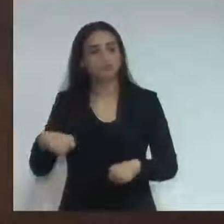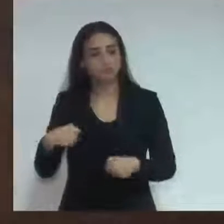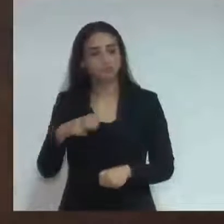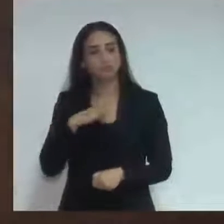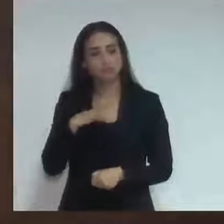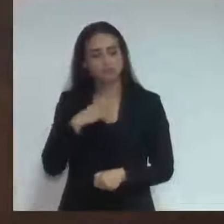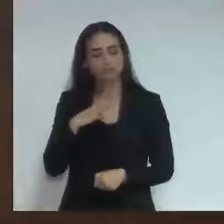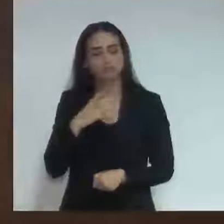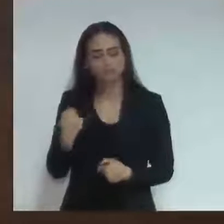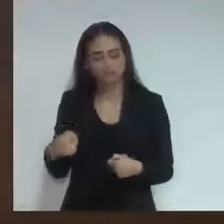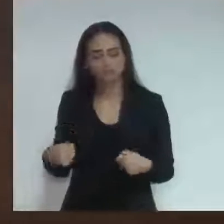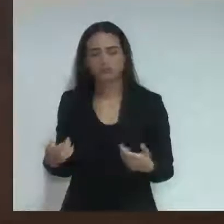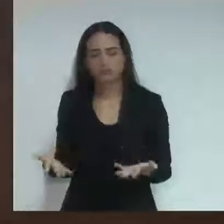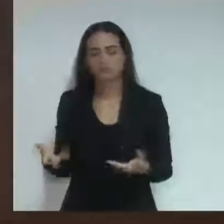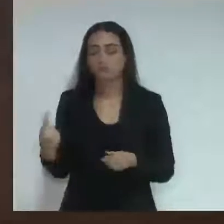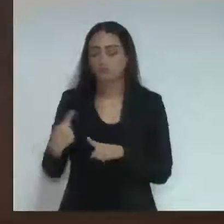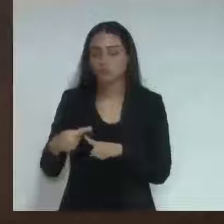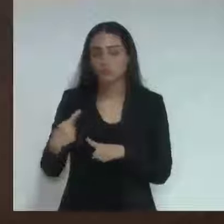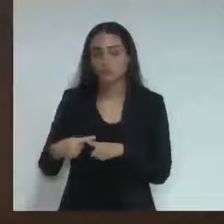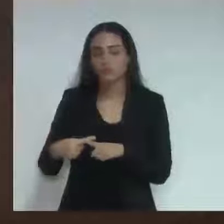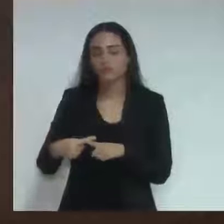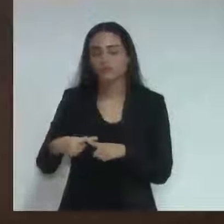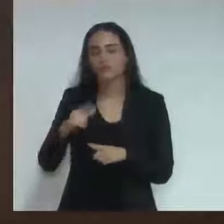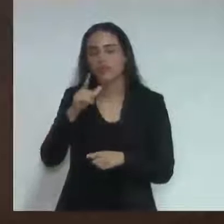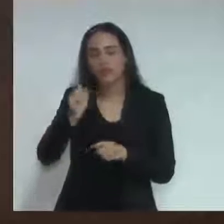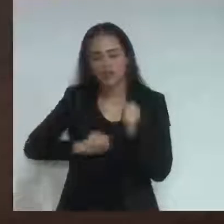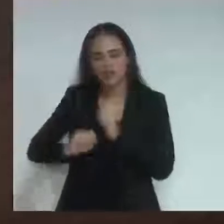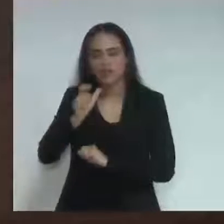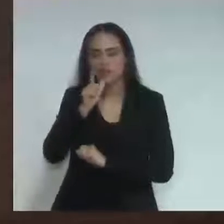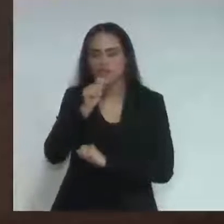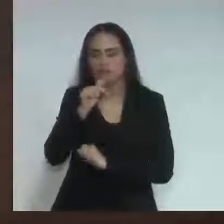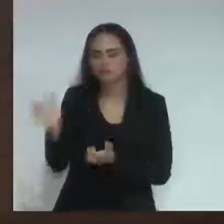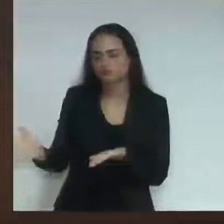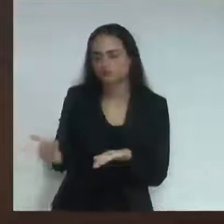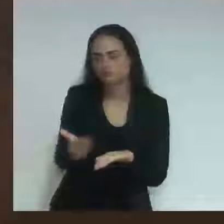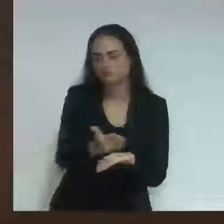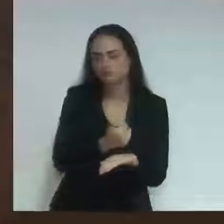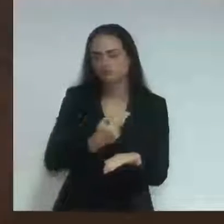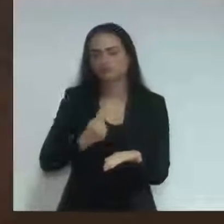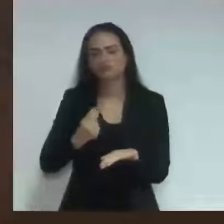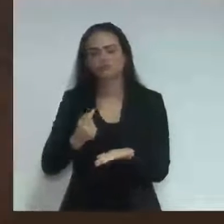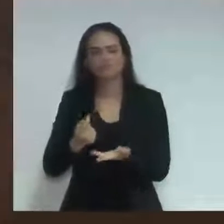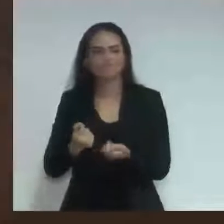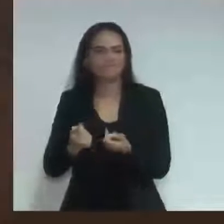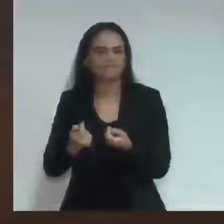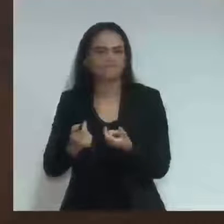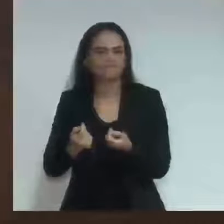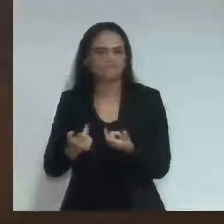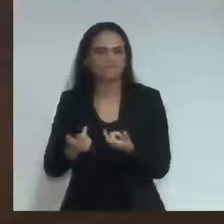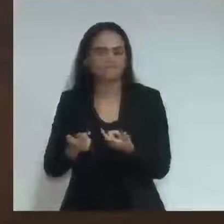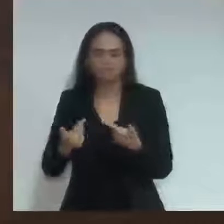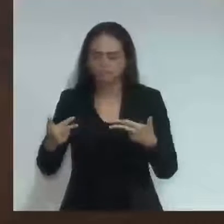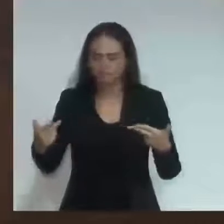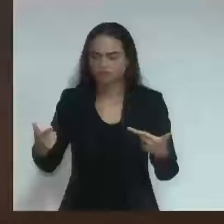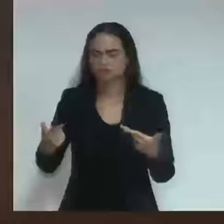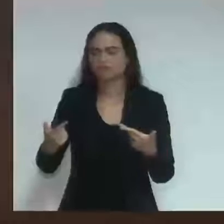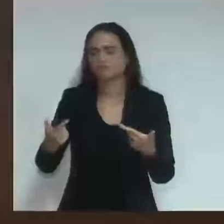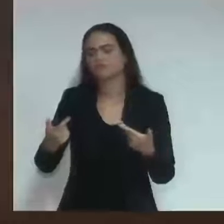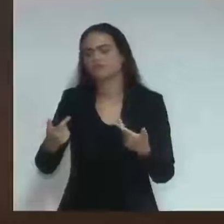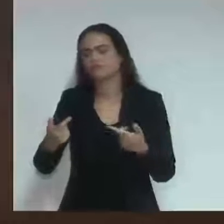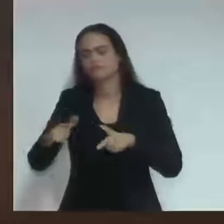para assumir, porque na verdade a arrecadação da Sanebave naquele momento era o que tinha, era o serviço que tinha, e mal